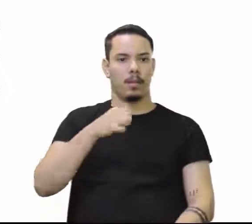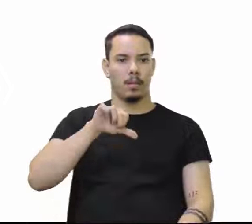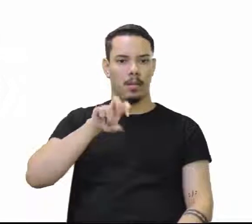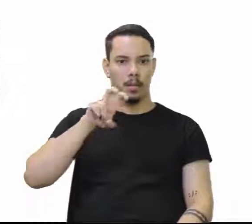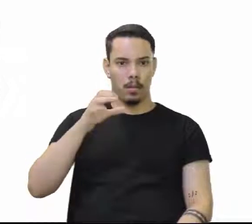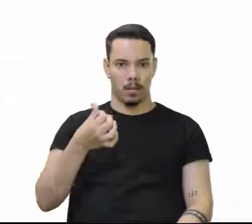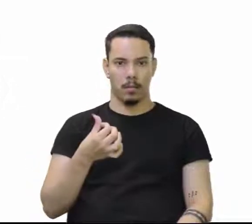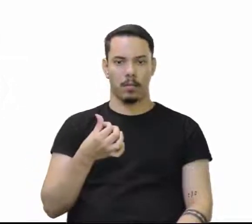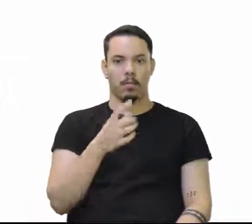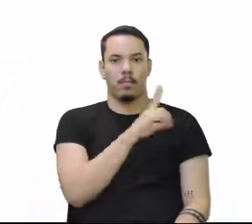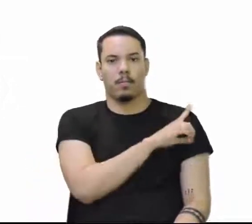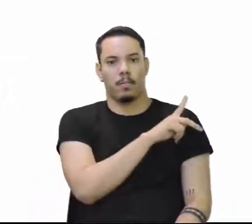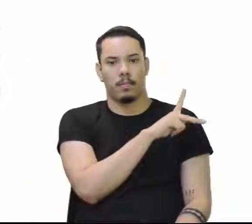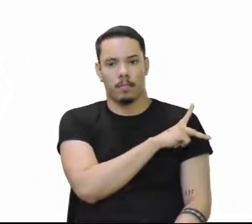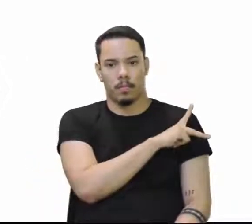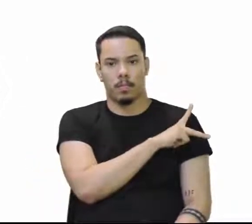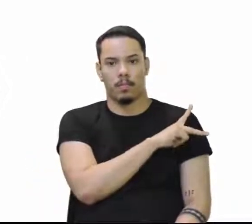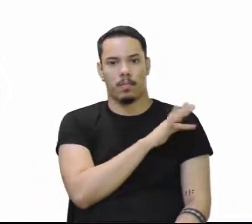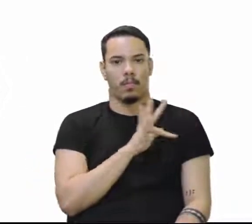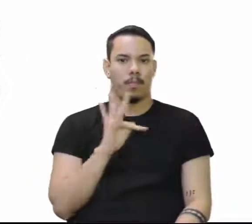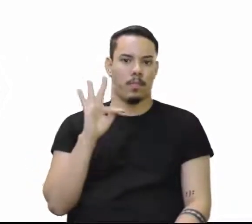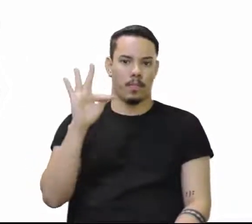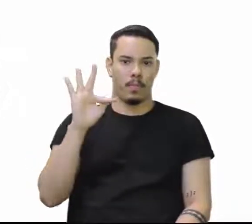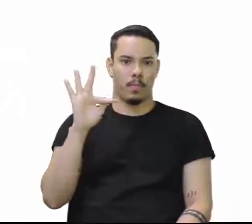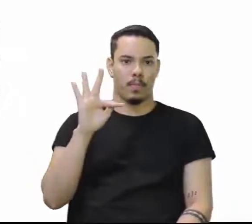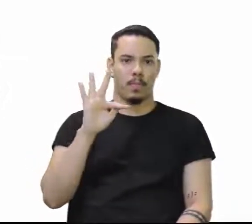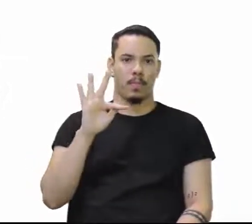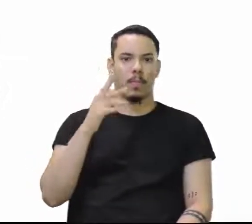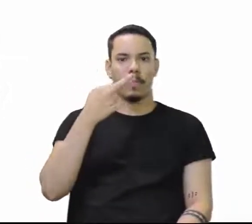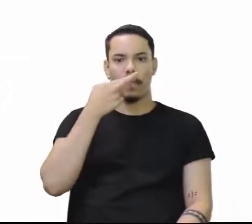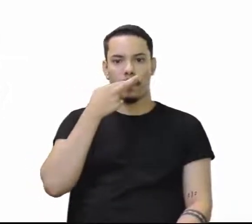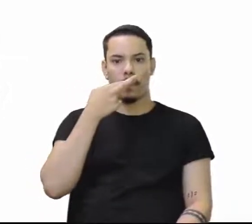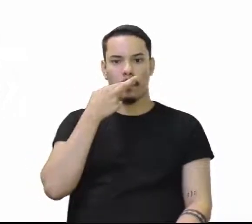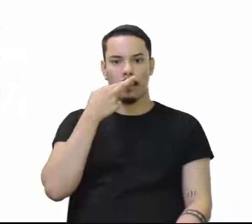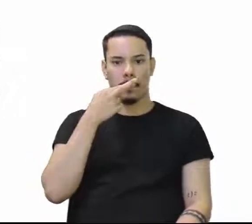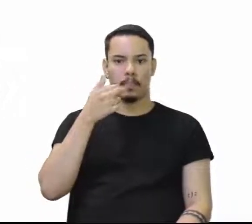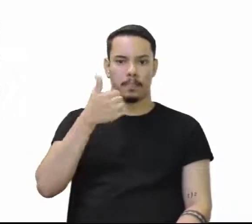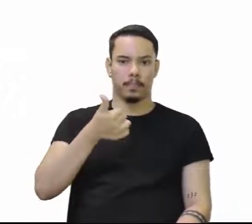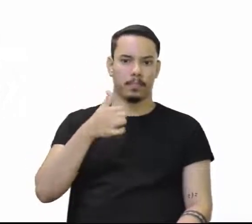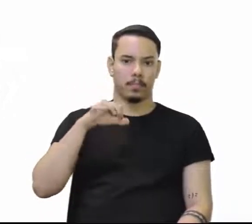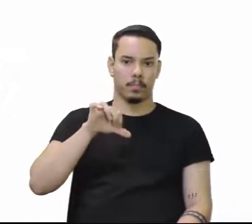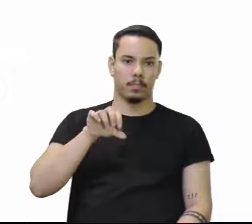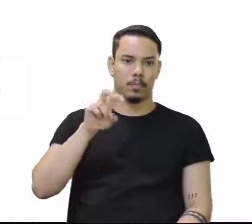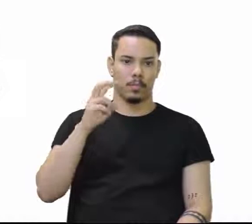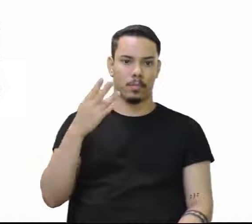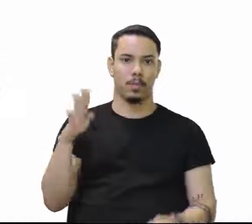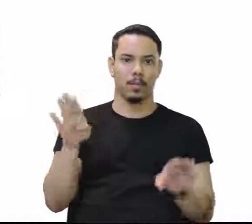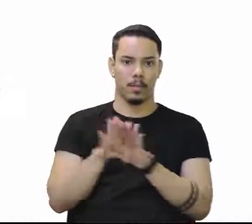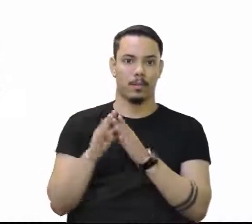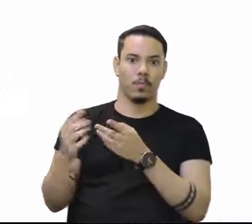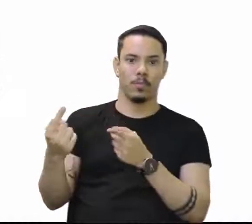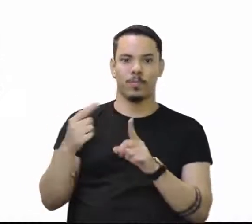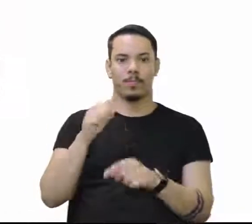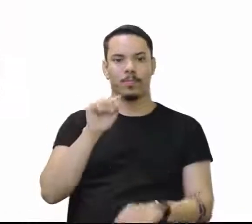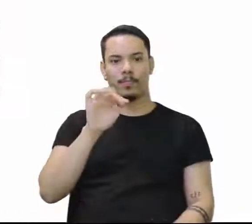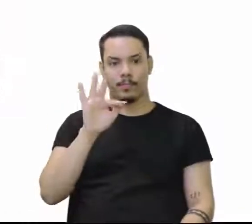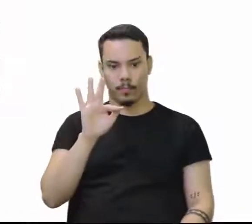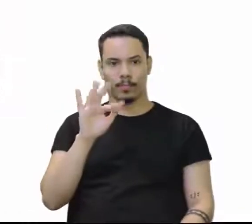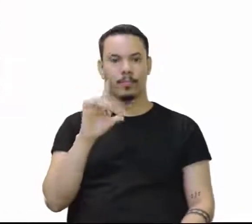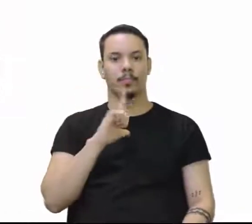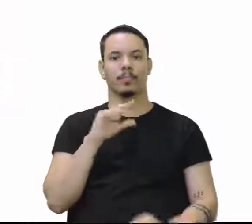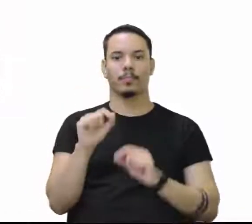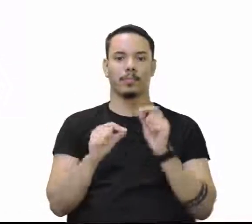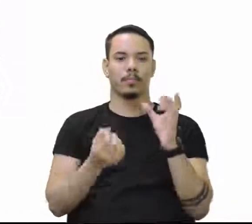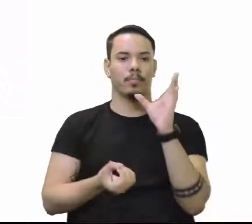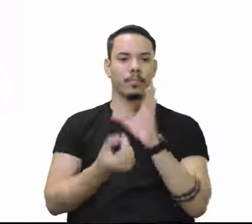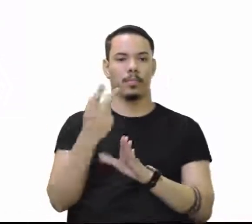federal Joaquim Vicente Rondon, eleito em 54 e adversário político de Aloysio Ferreira, iniciou a